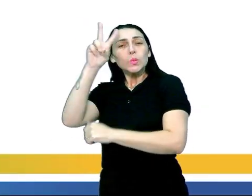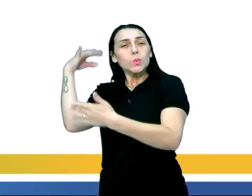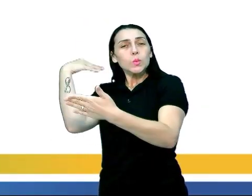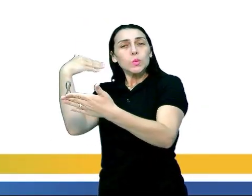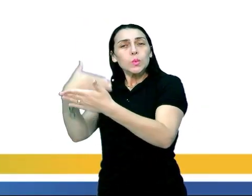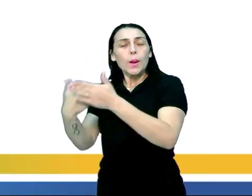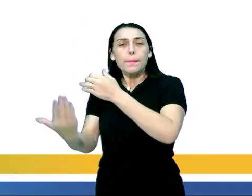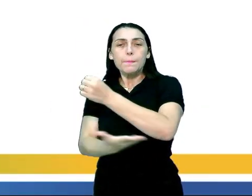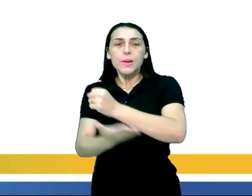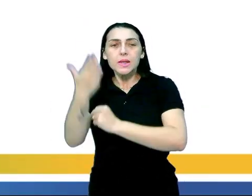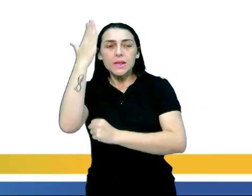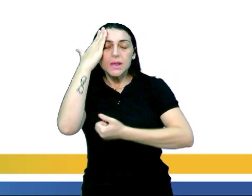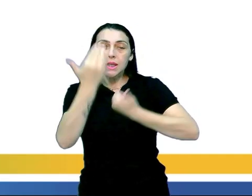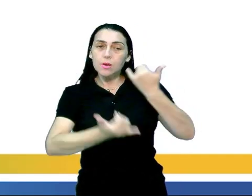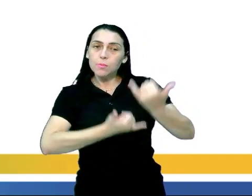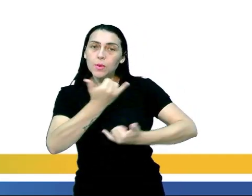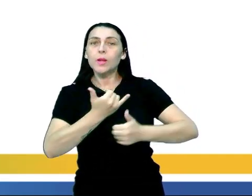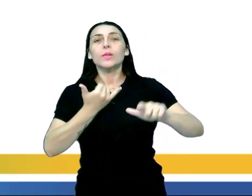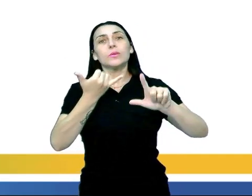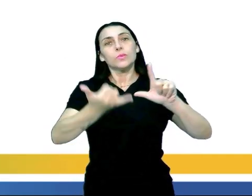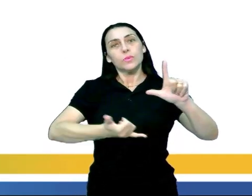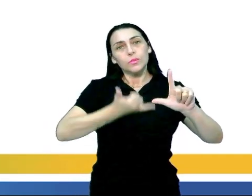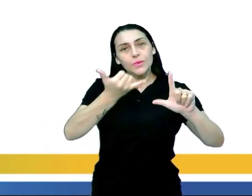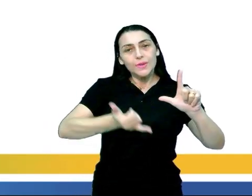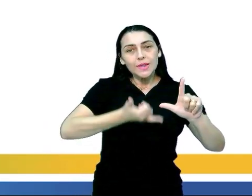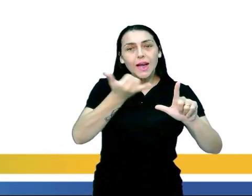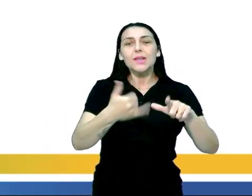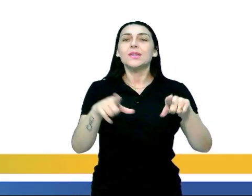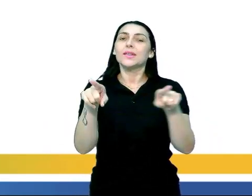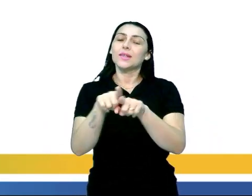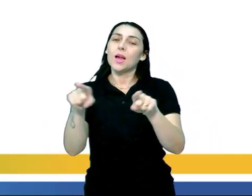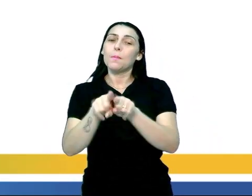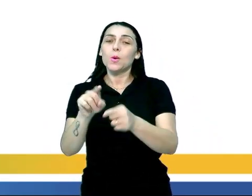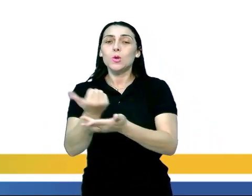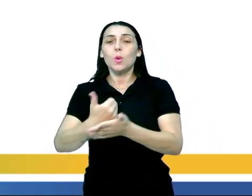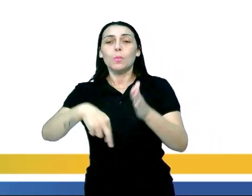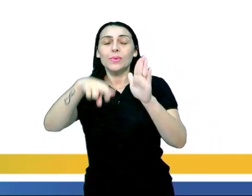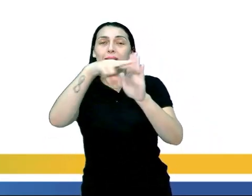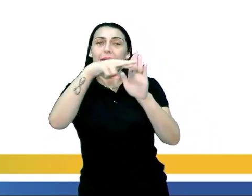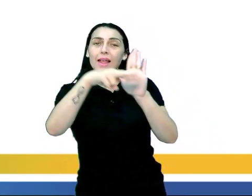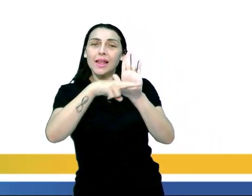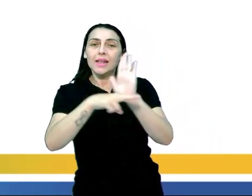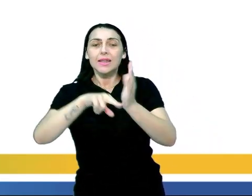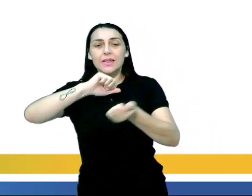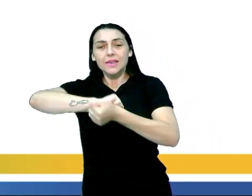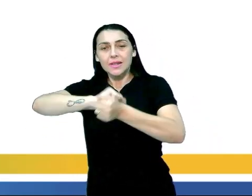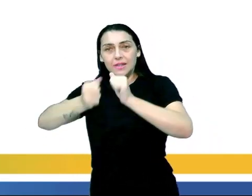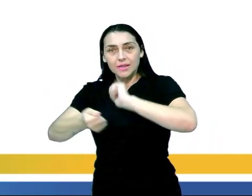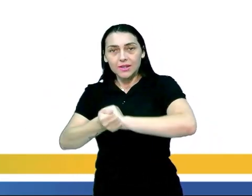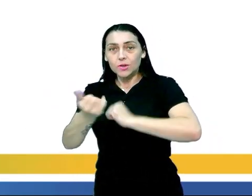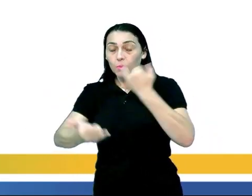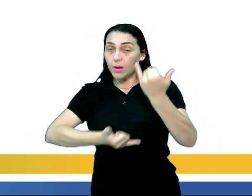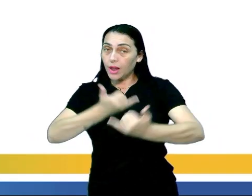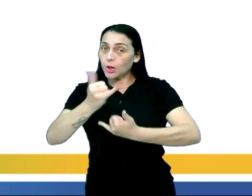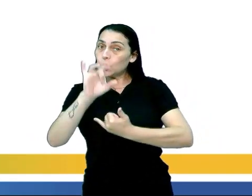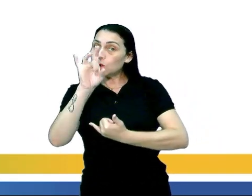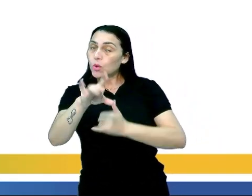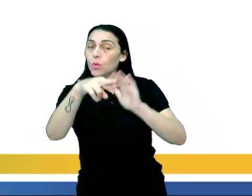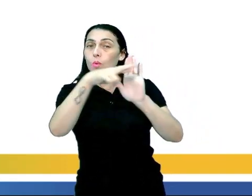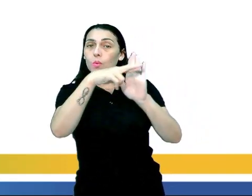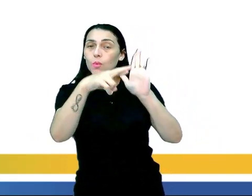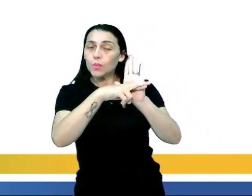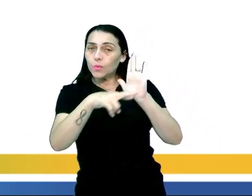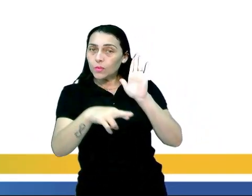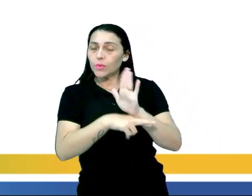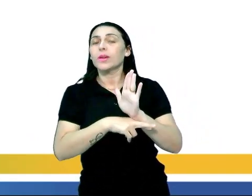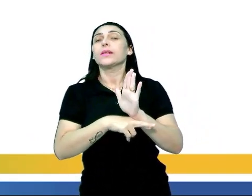é entender as brincadeiras como aspecto da ludicidade, os jogos como a dinâmica do brincar, só que com regras,